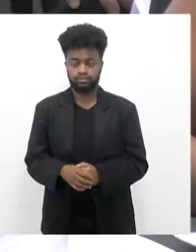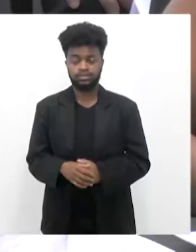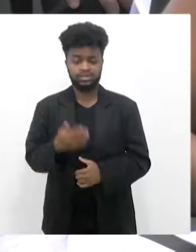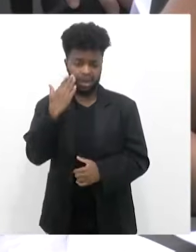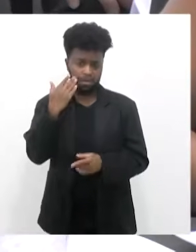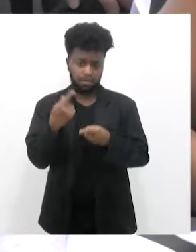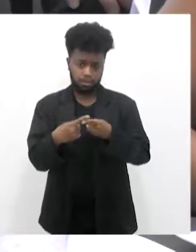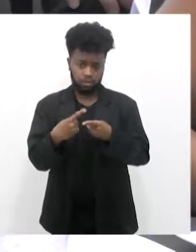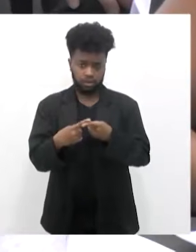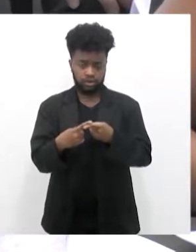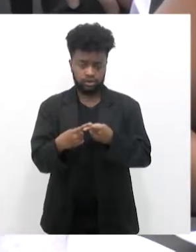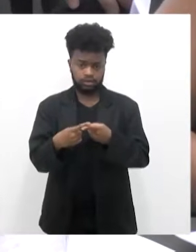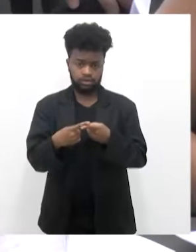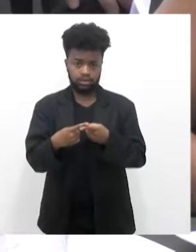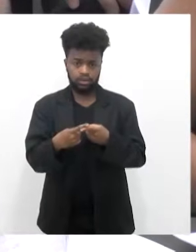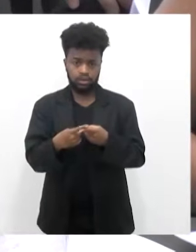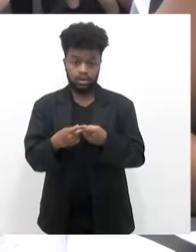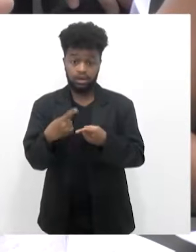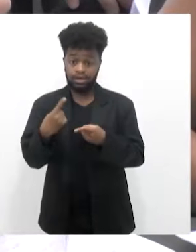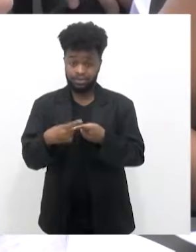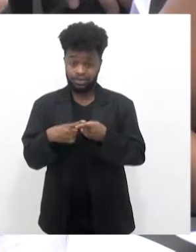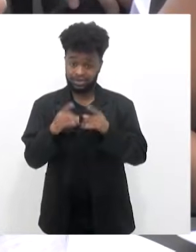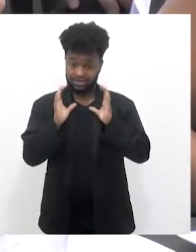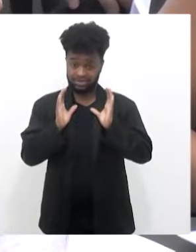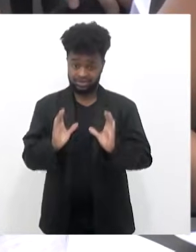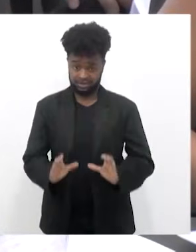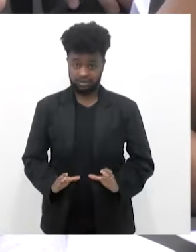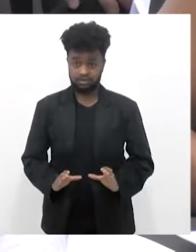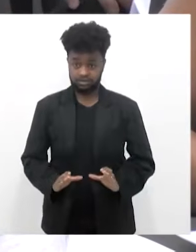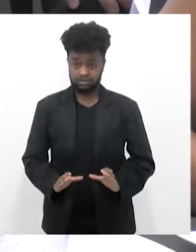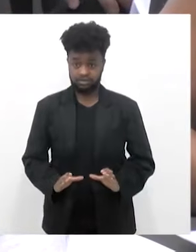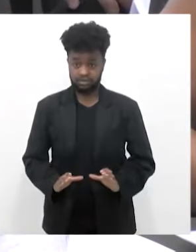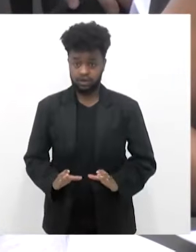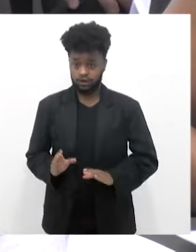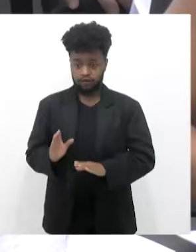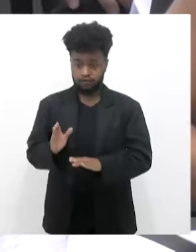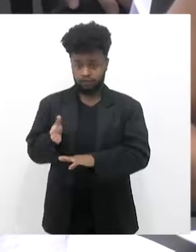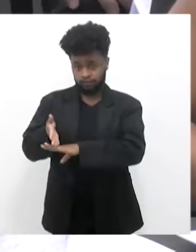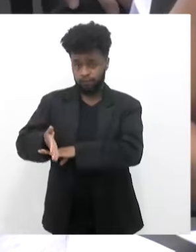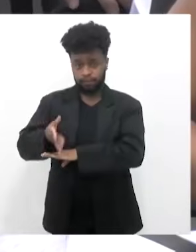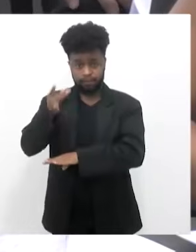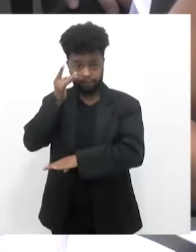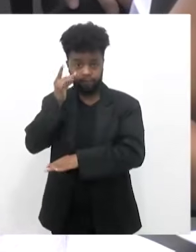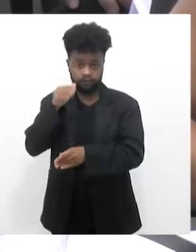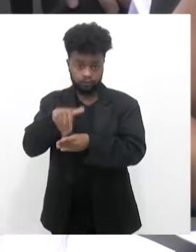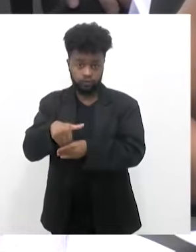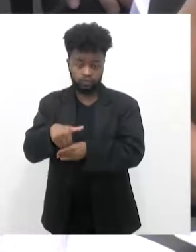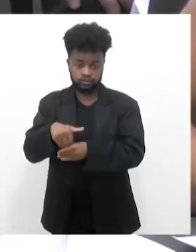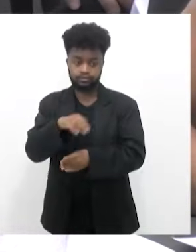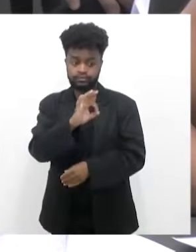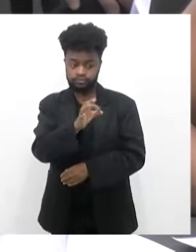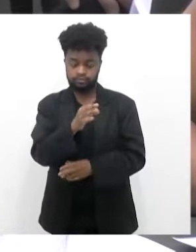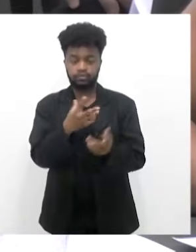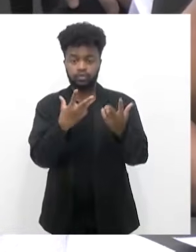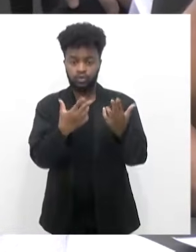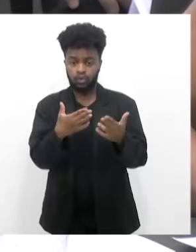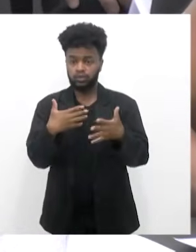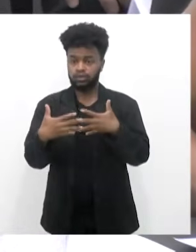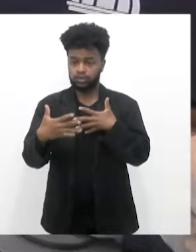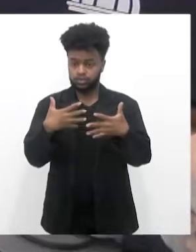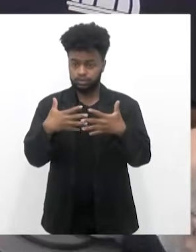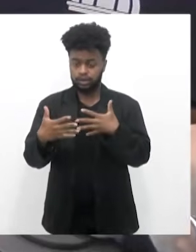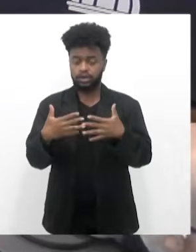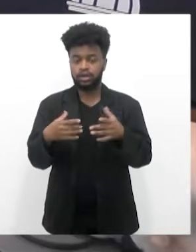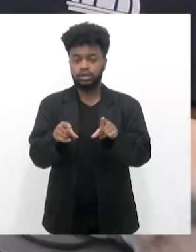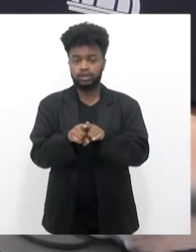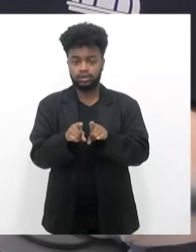quê, presidente? Porque o cidadão, Perfeito. ele vota presencialmente. É na mesma lógica do princípio da transparência